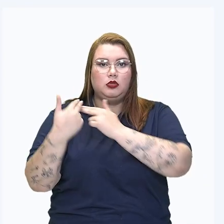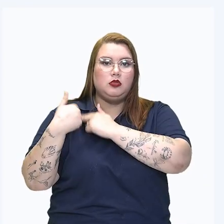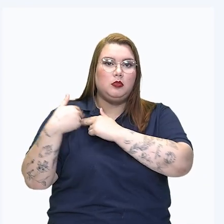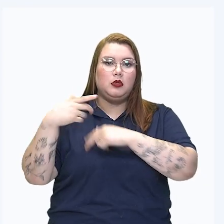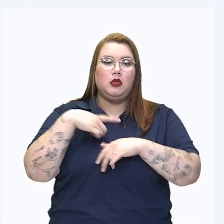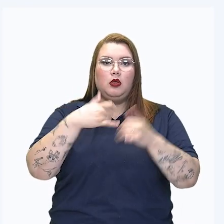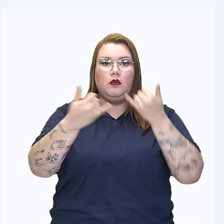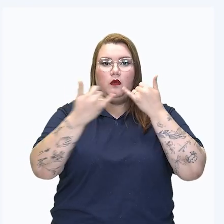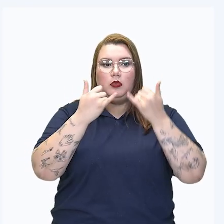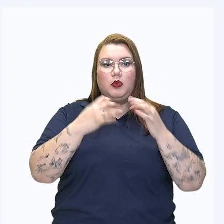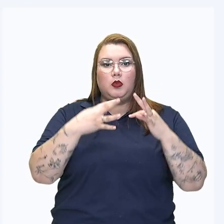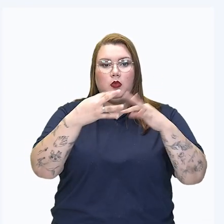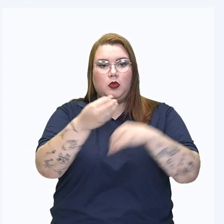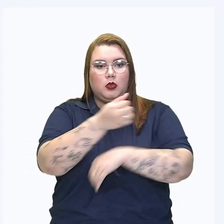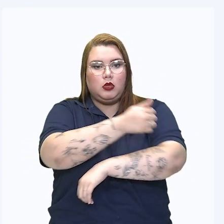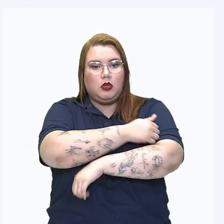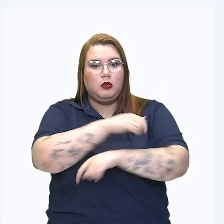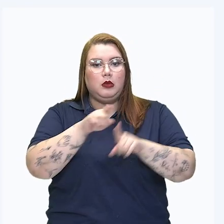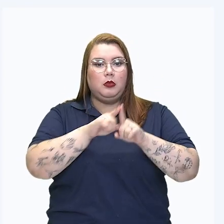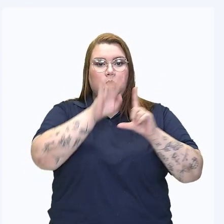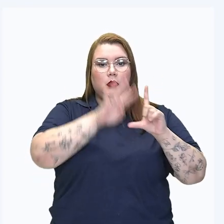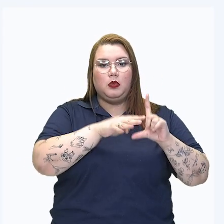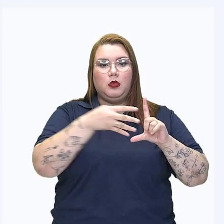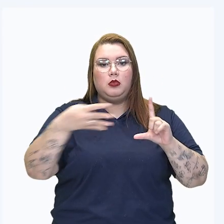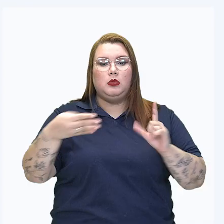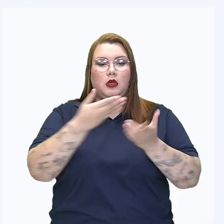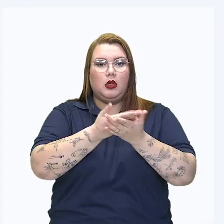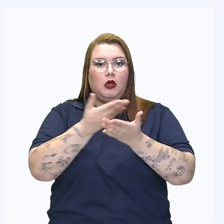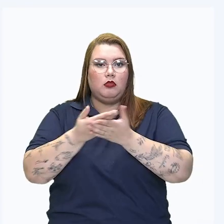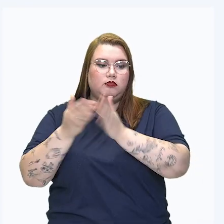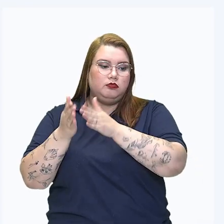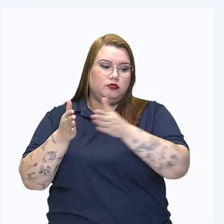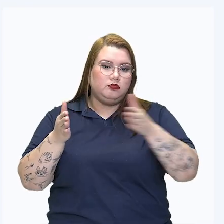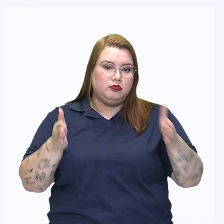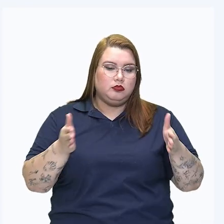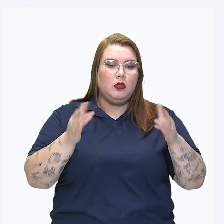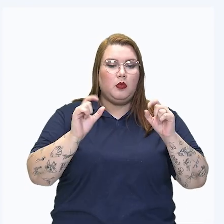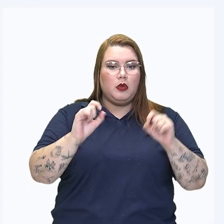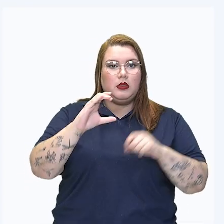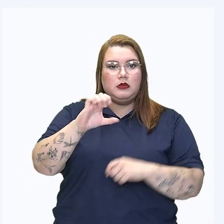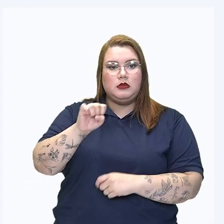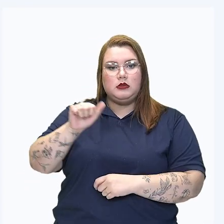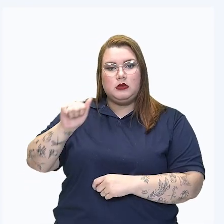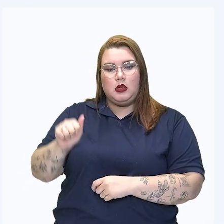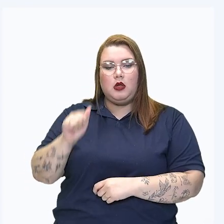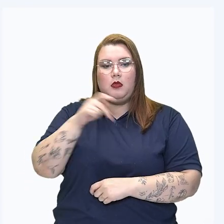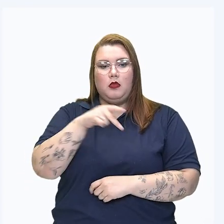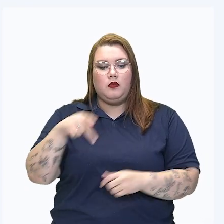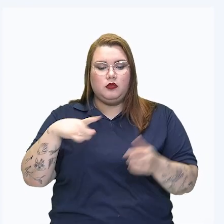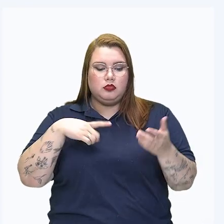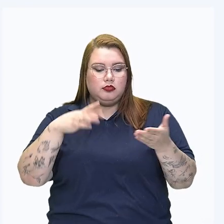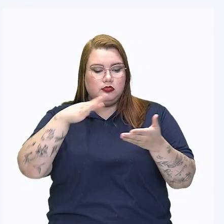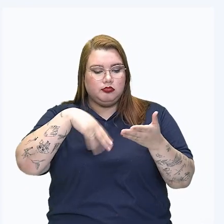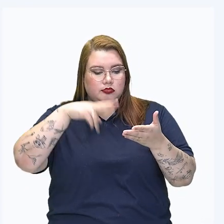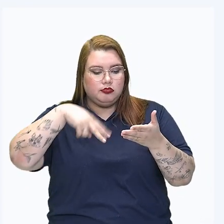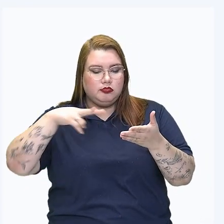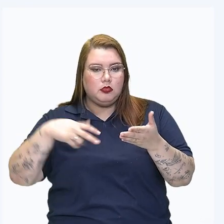com os dados dos estudantes e o cronograma de sequência de aula para que o professor esteja